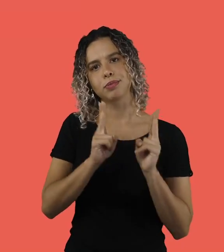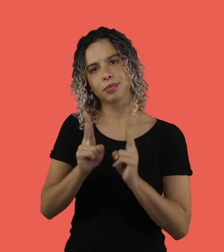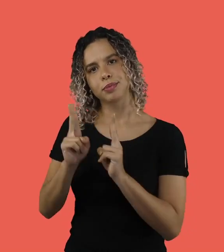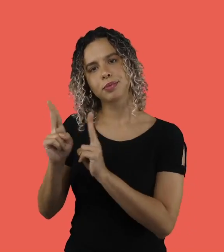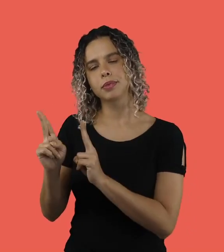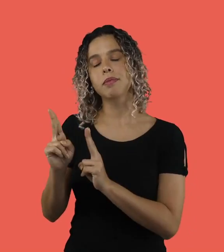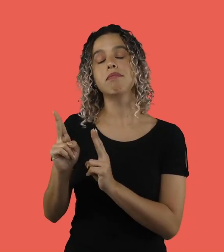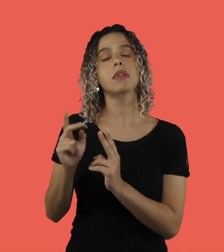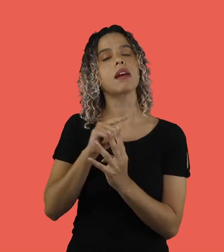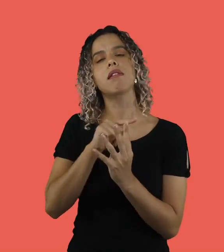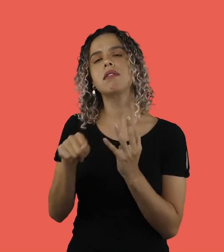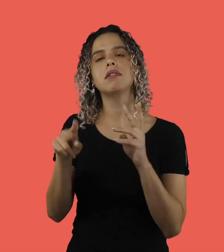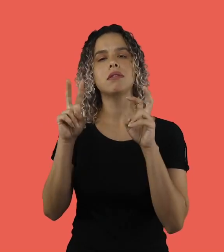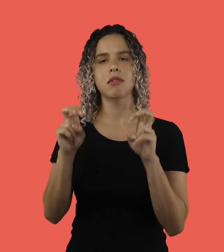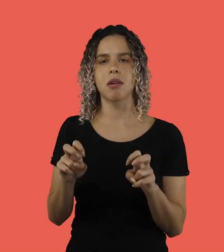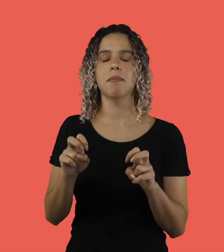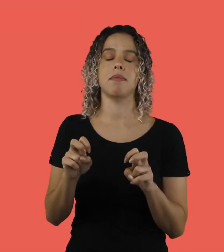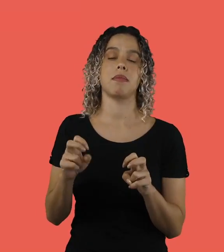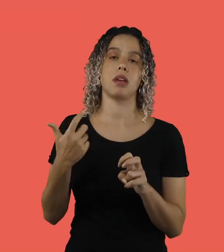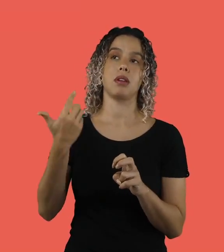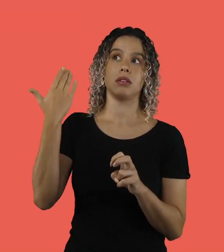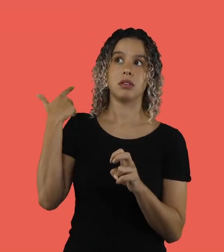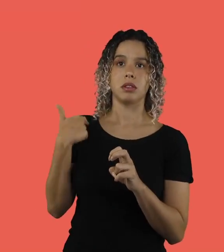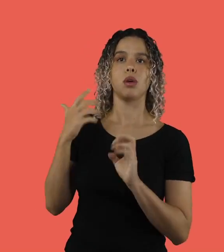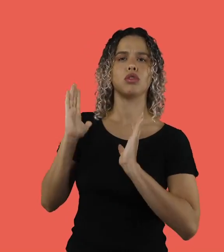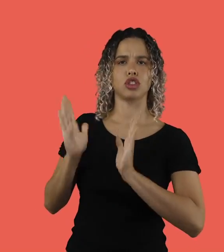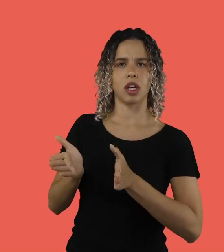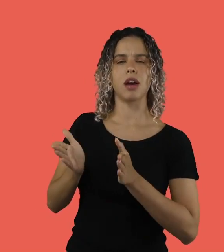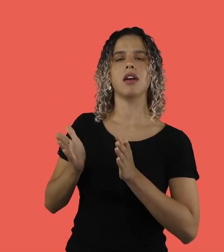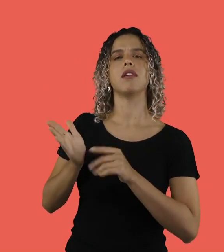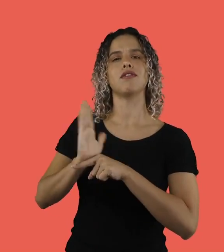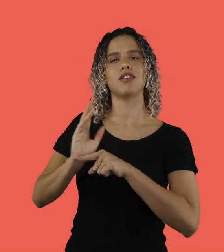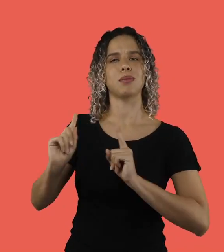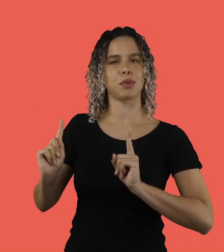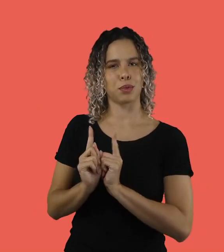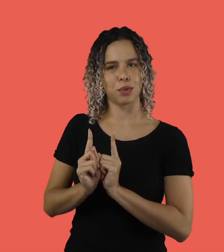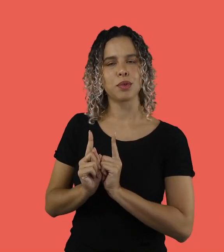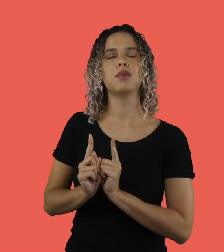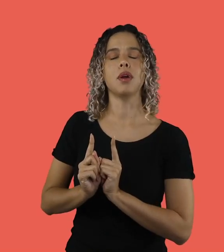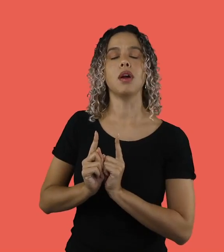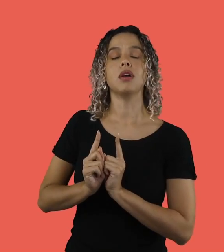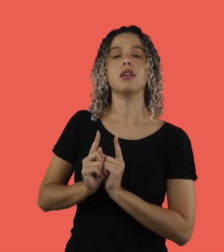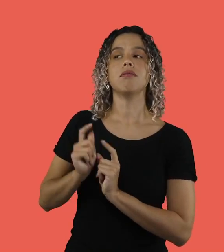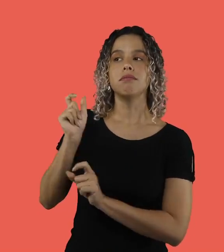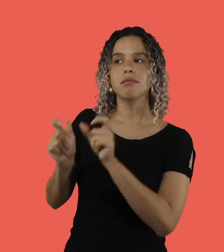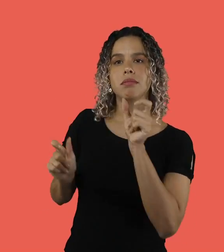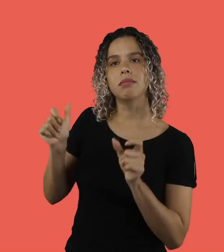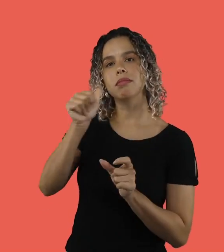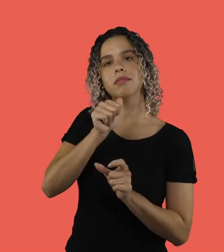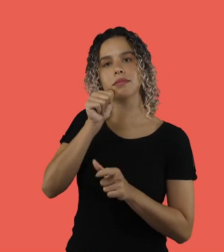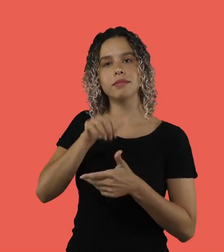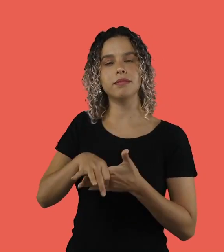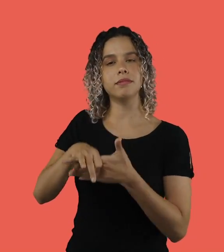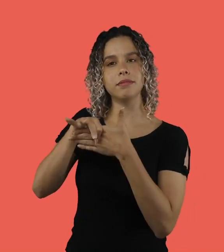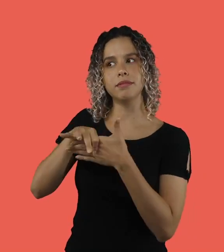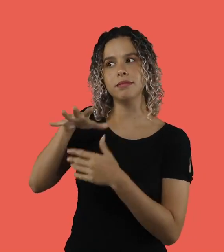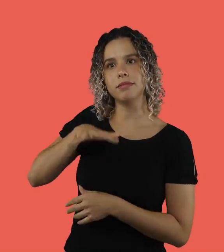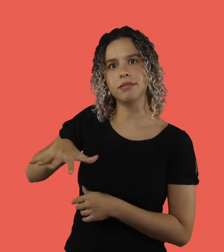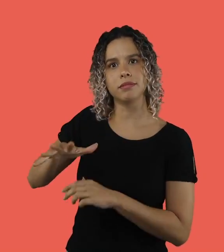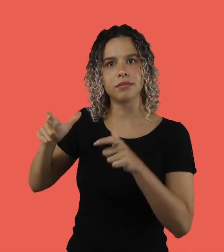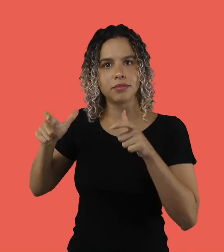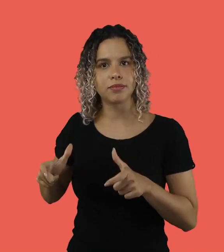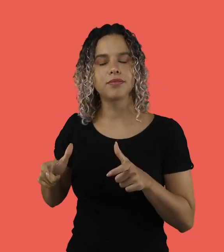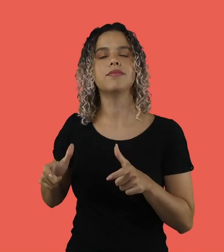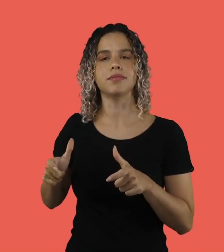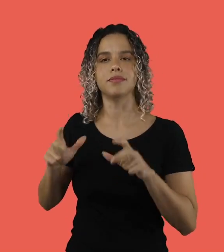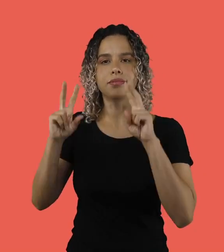aí a série, ela fala sobre isso, né? Eu já tinha produzido um curta-metragem, que era com algumas mulheres lideranças daqui da